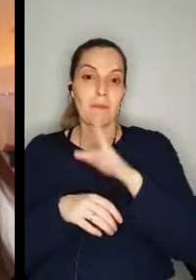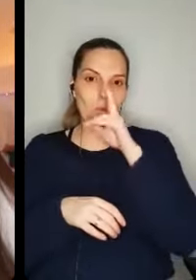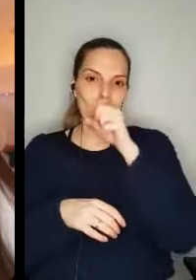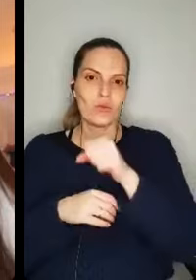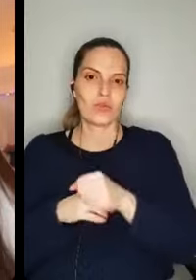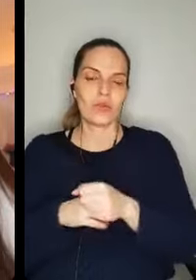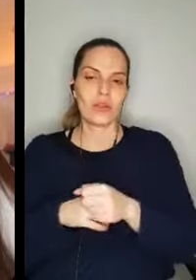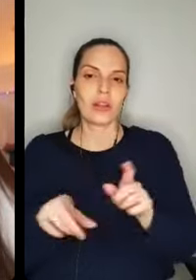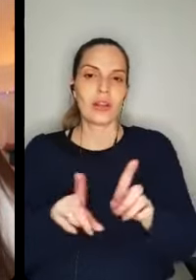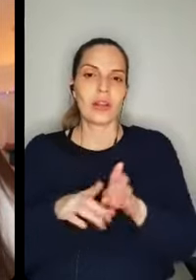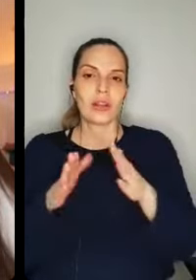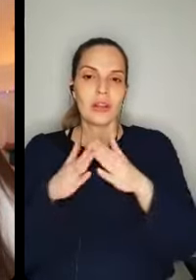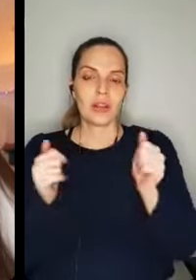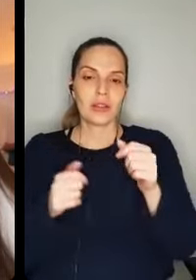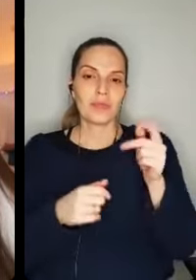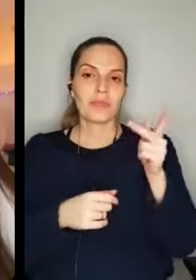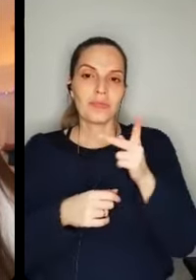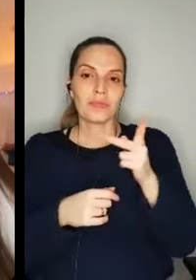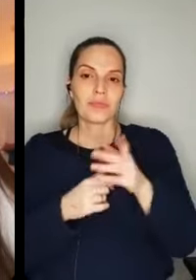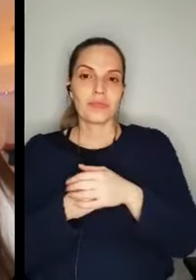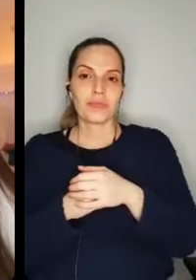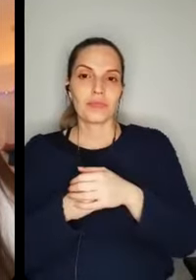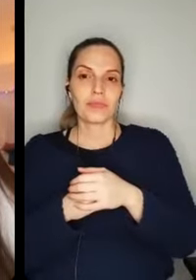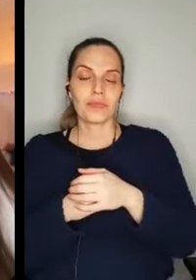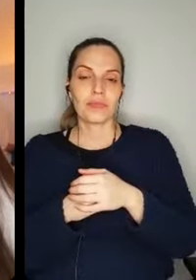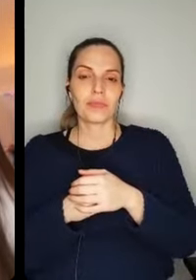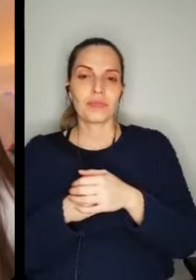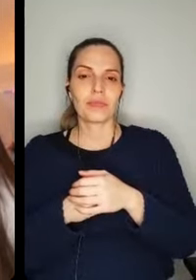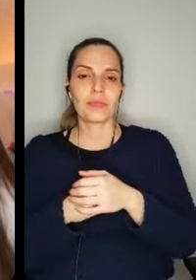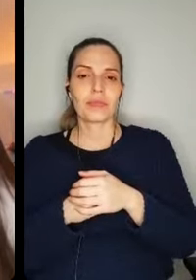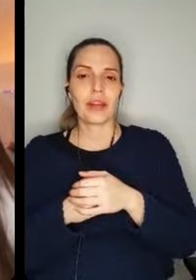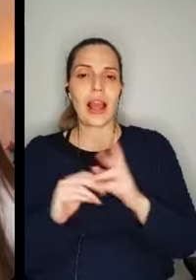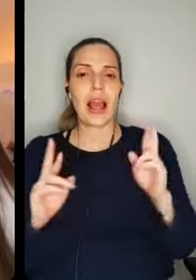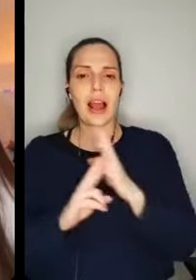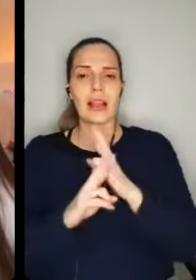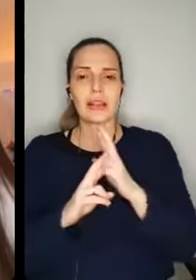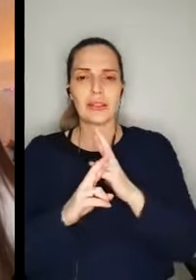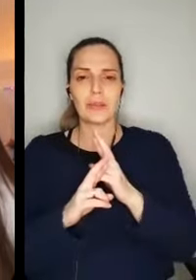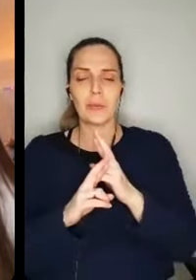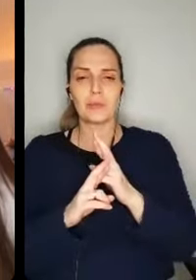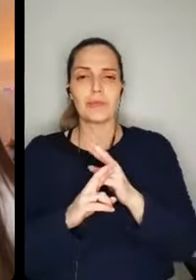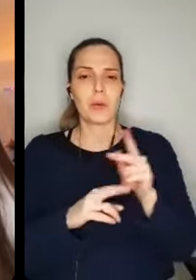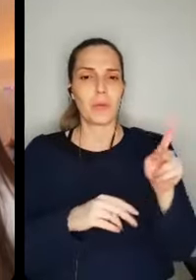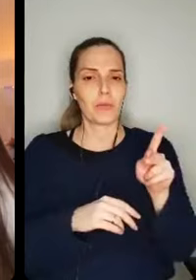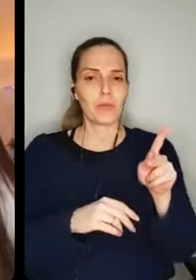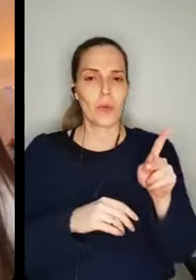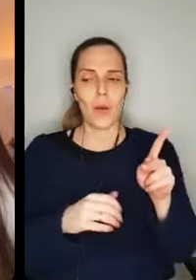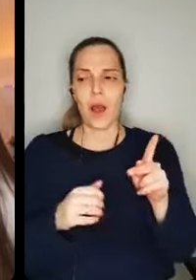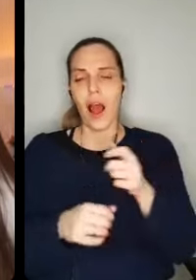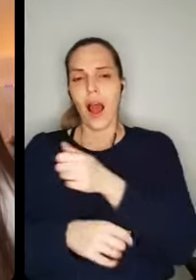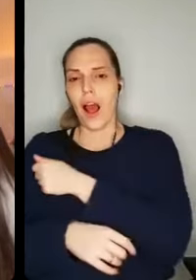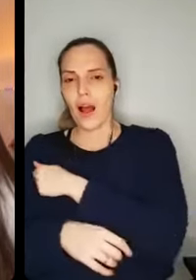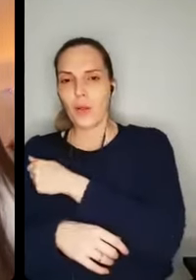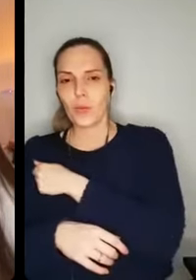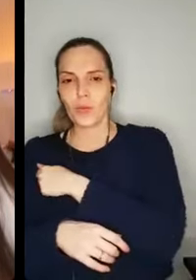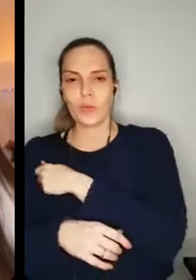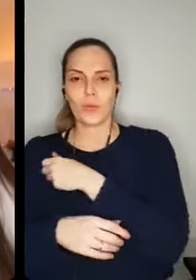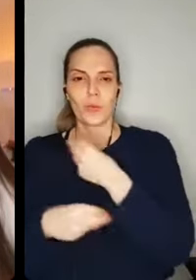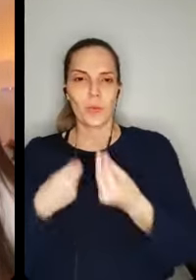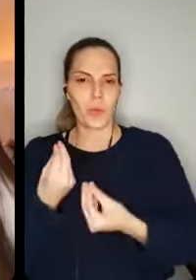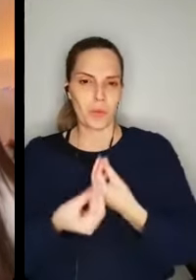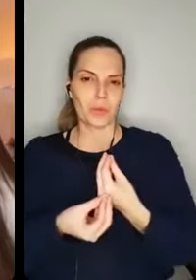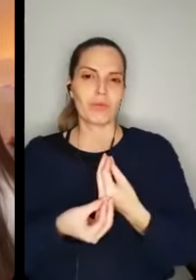gente, em relação ao aluno-professor, como é que vocês enxergam? Vocês acham que os professores da psicologia e da UFSP, no